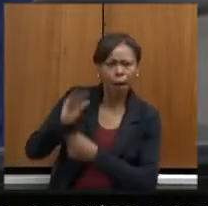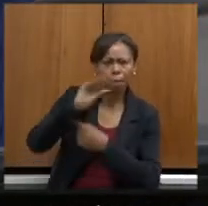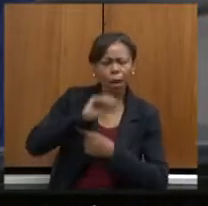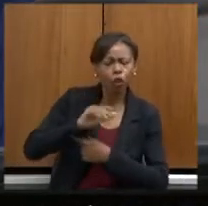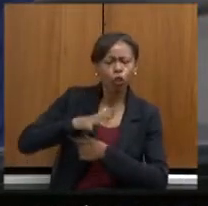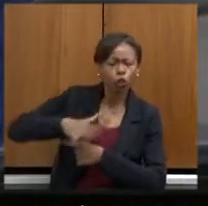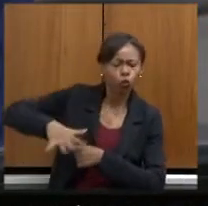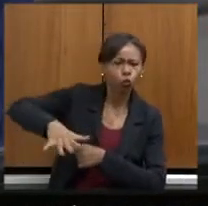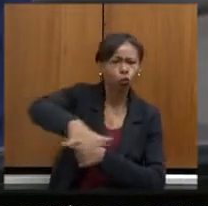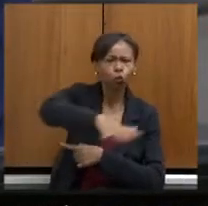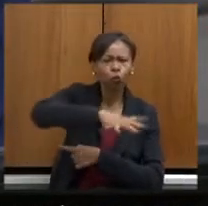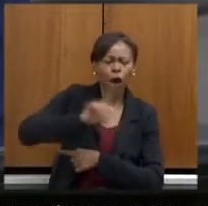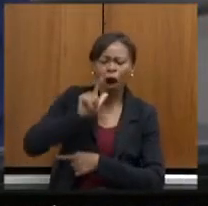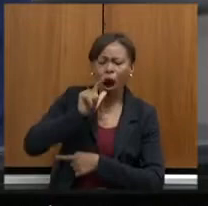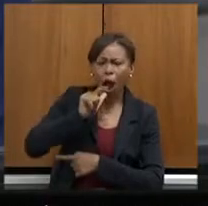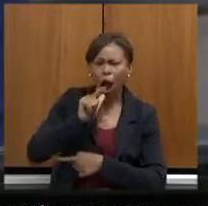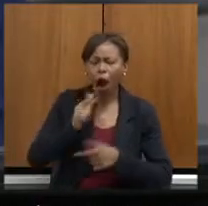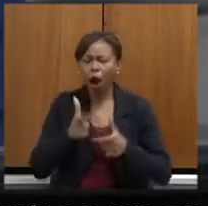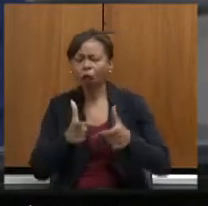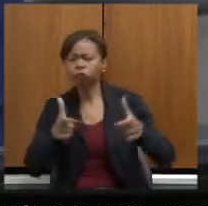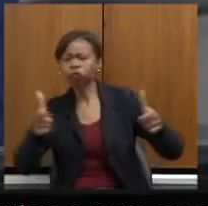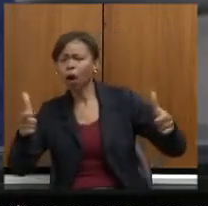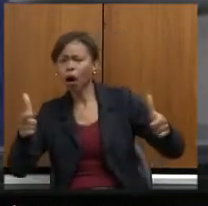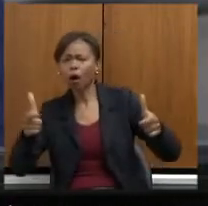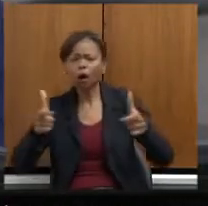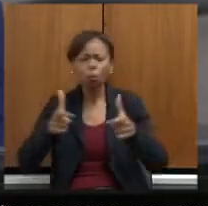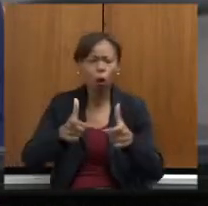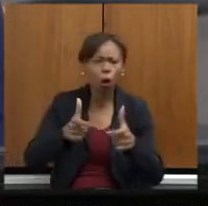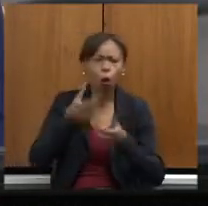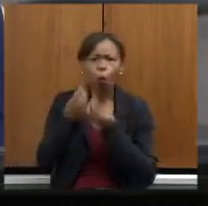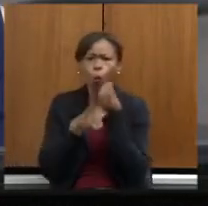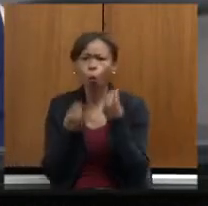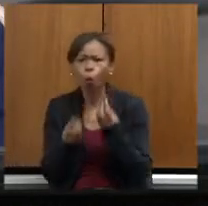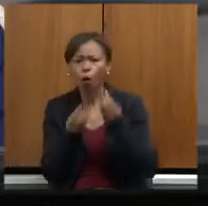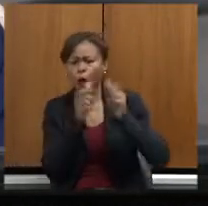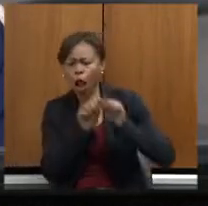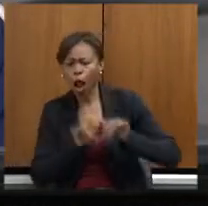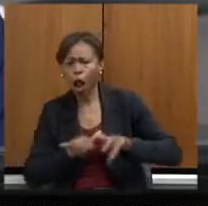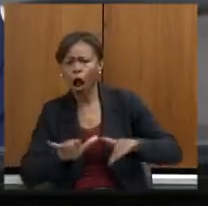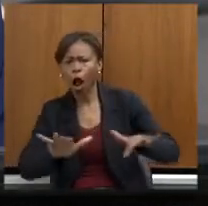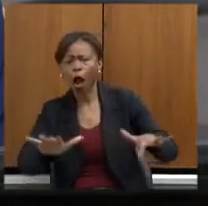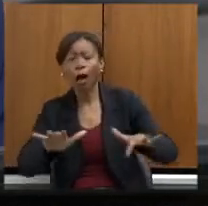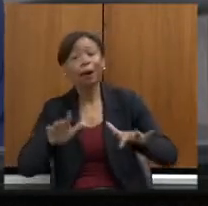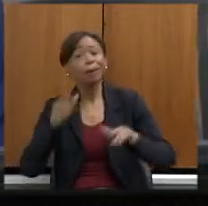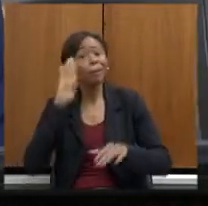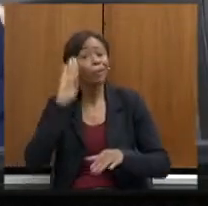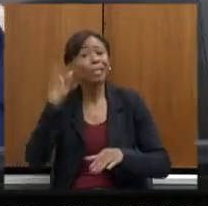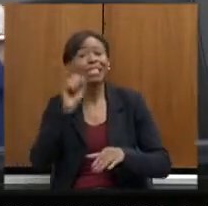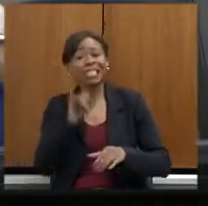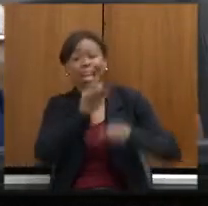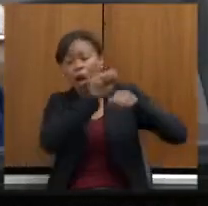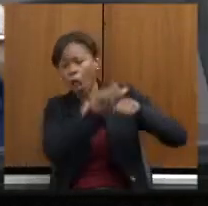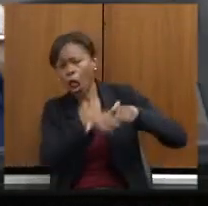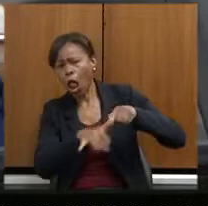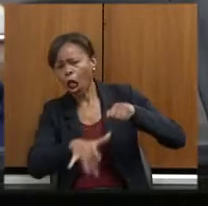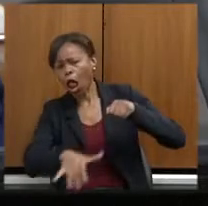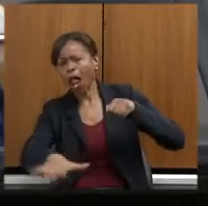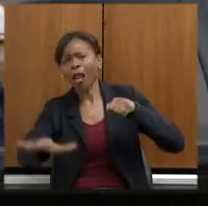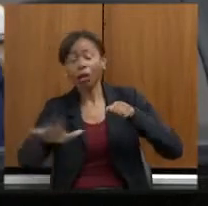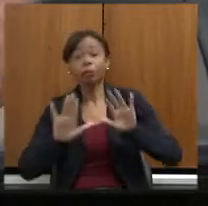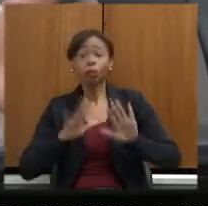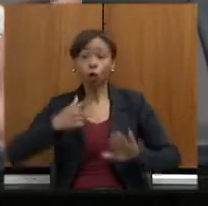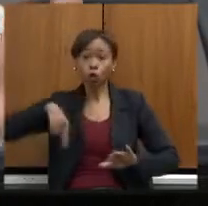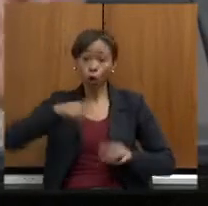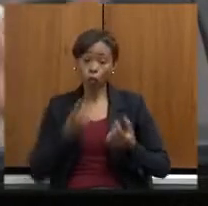para ver o potencial hídrico a vazão a questão de regular a vazão Principalmente depois do bom e nós estamos junto com as universidades